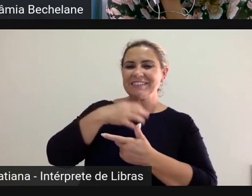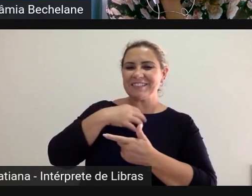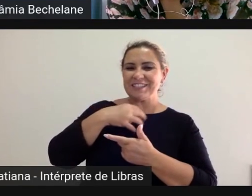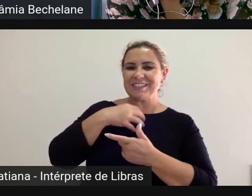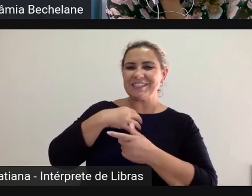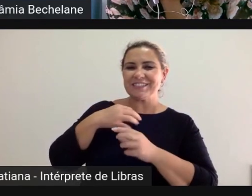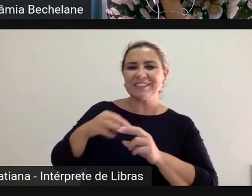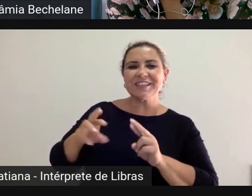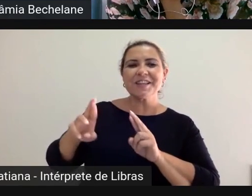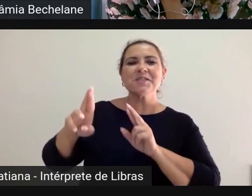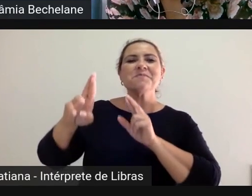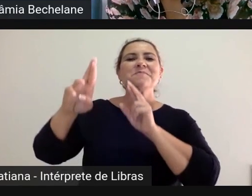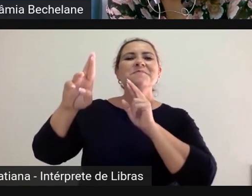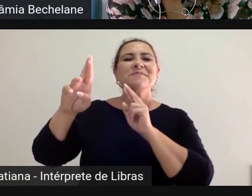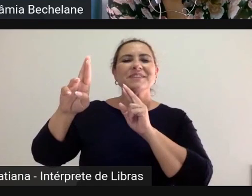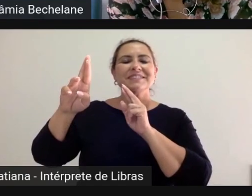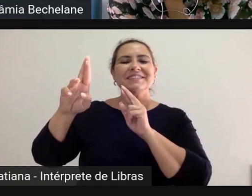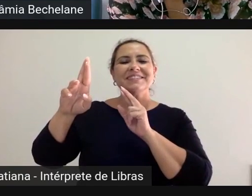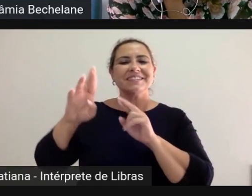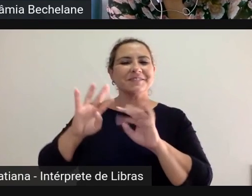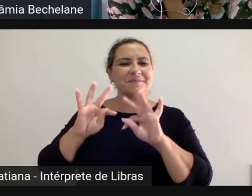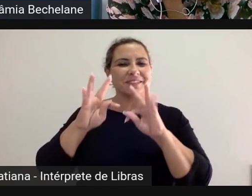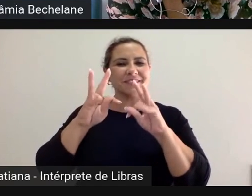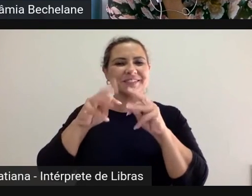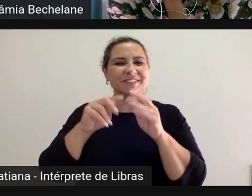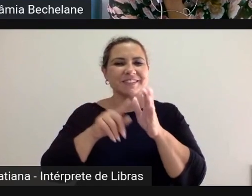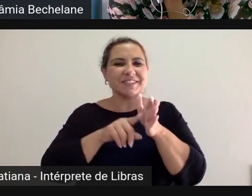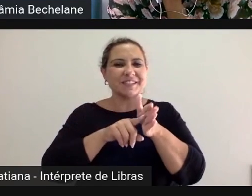né? Mas todas as pesquisas muito